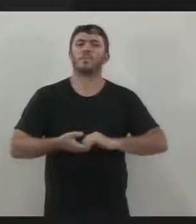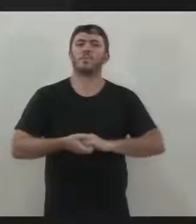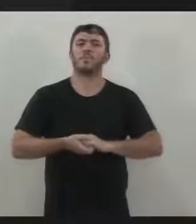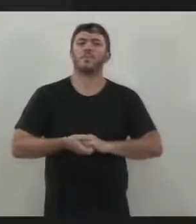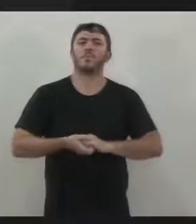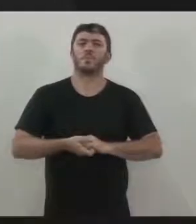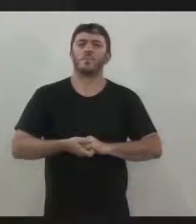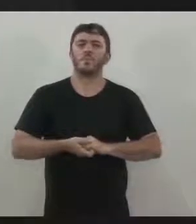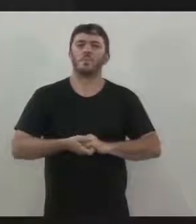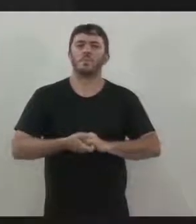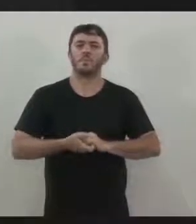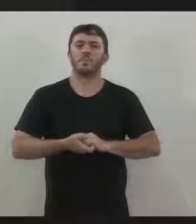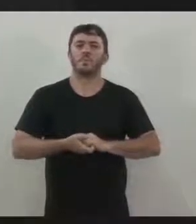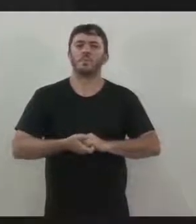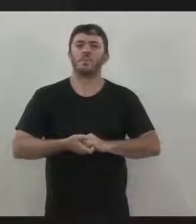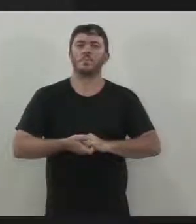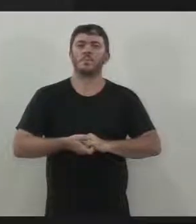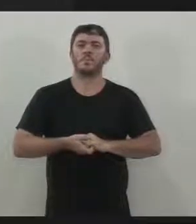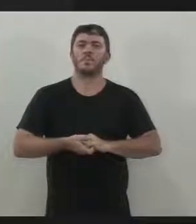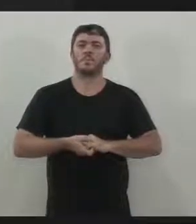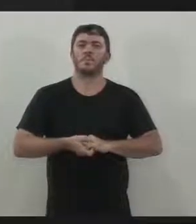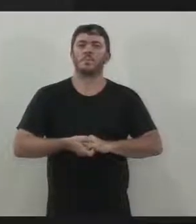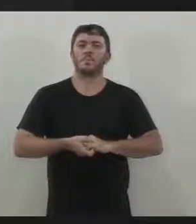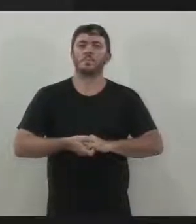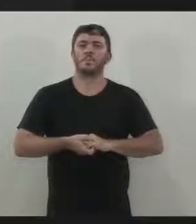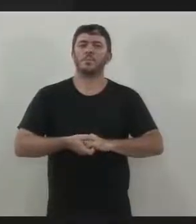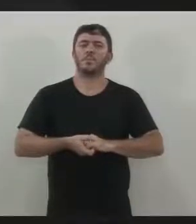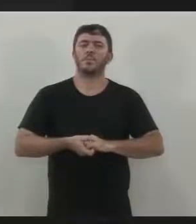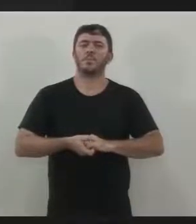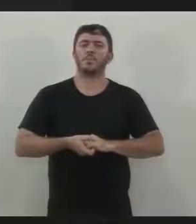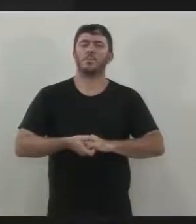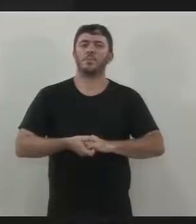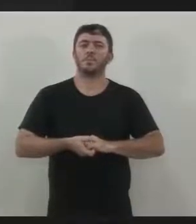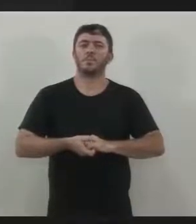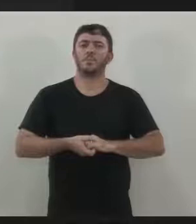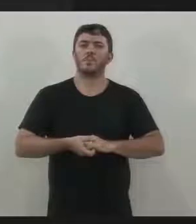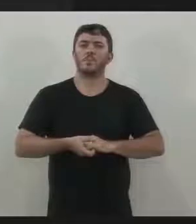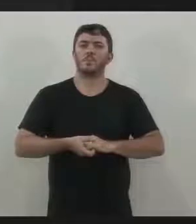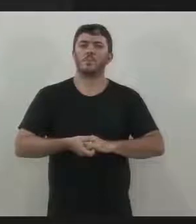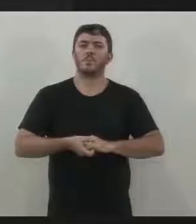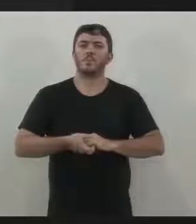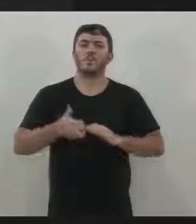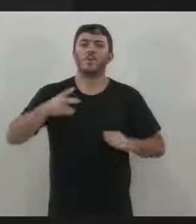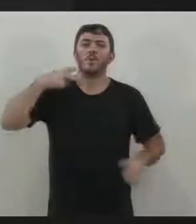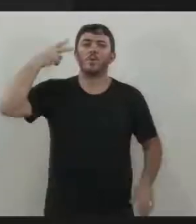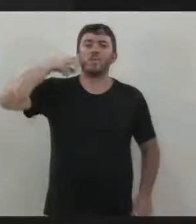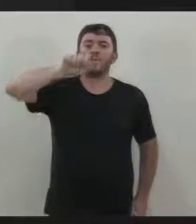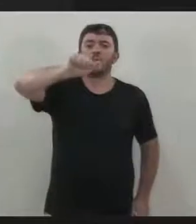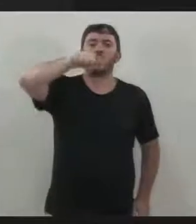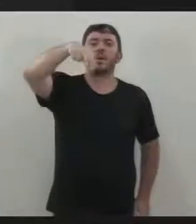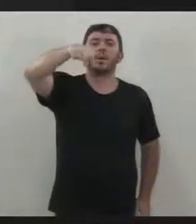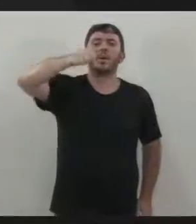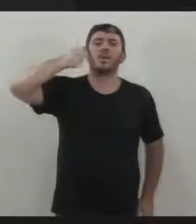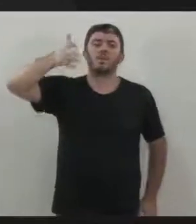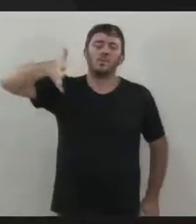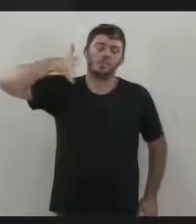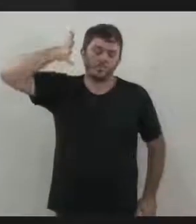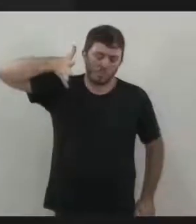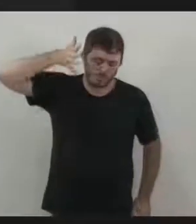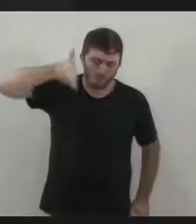Flávia, você chamou a Ana? Chamei, está falhando. Tem a palavra. Obrigada.